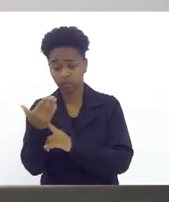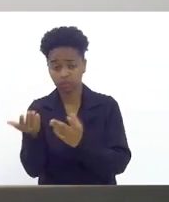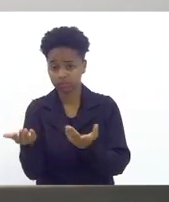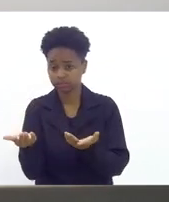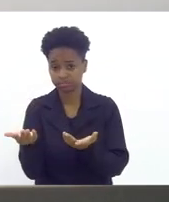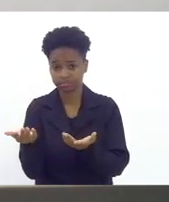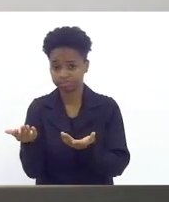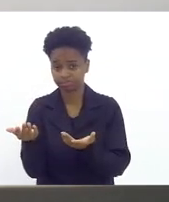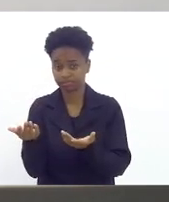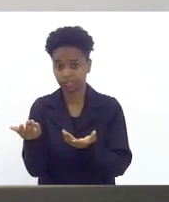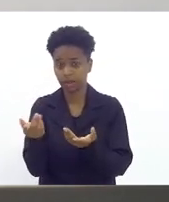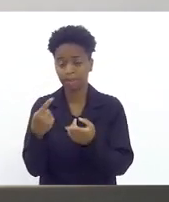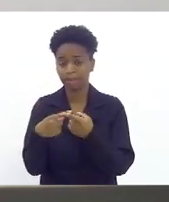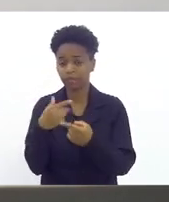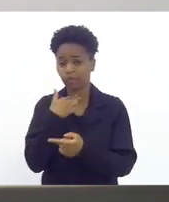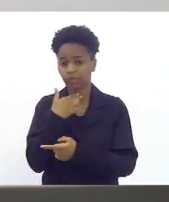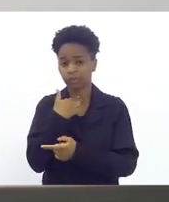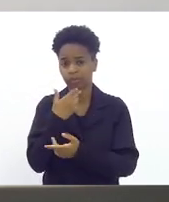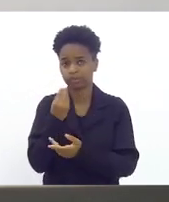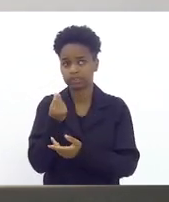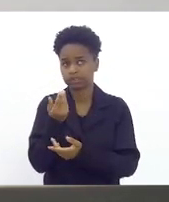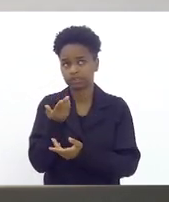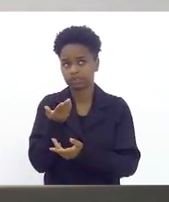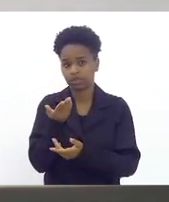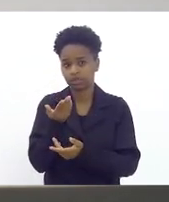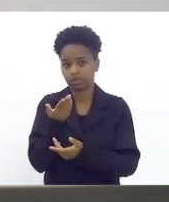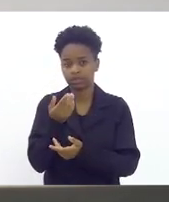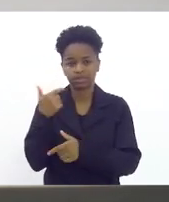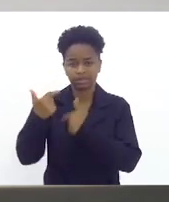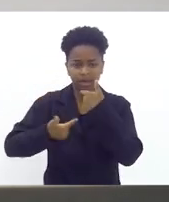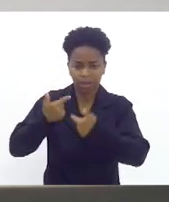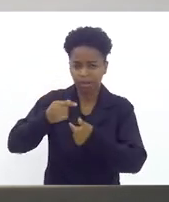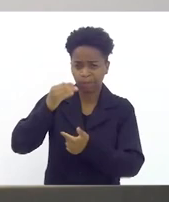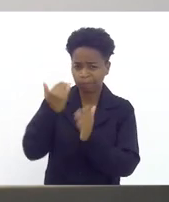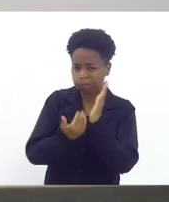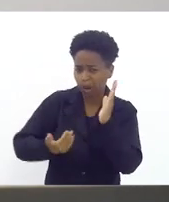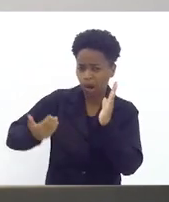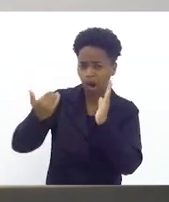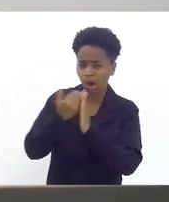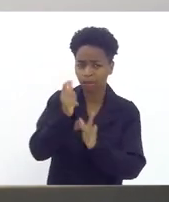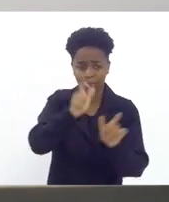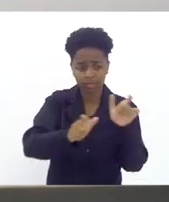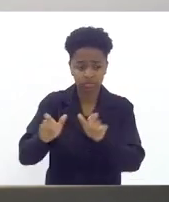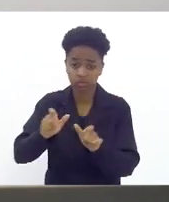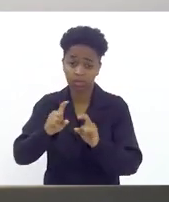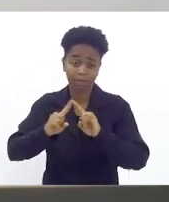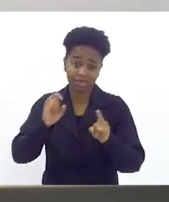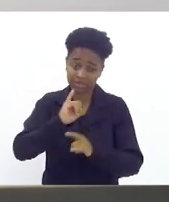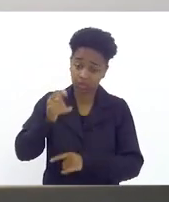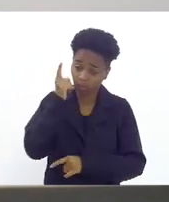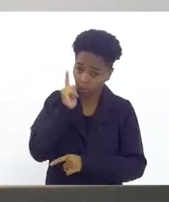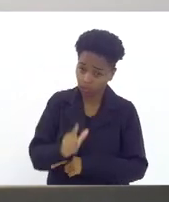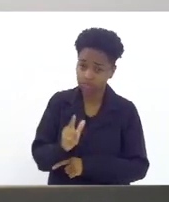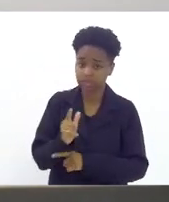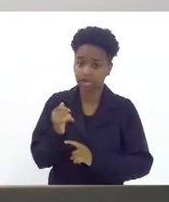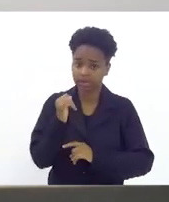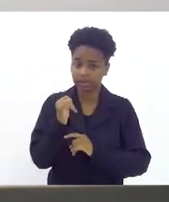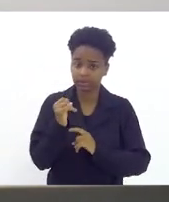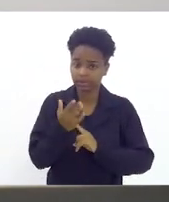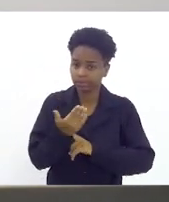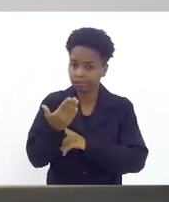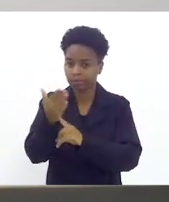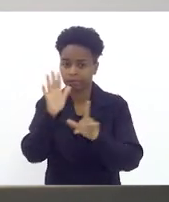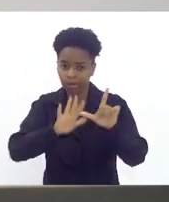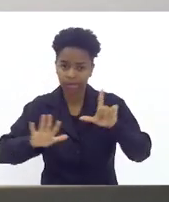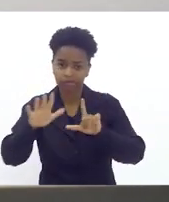não temos um enorme volume de trabalho humano que não é necessário se a gente conseguisse automatizar esses processos de